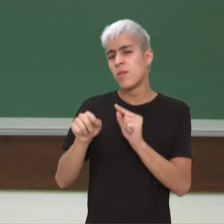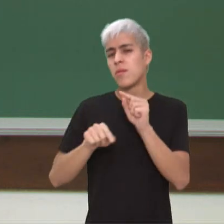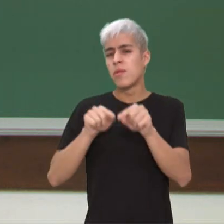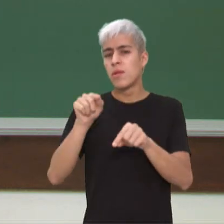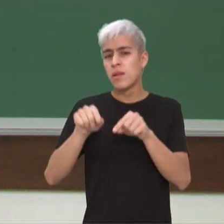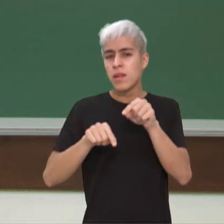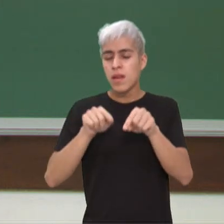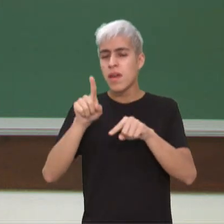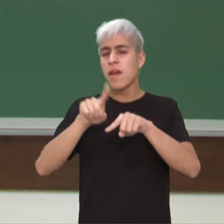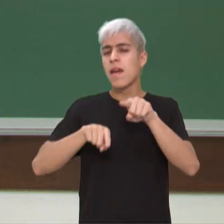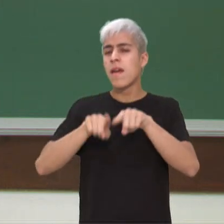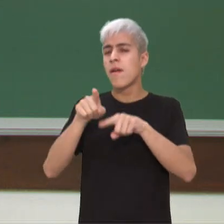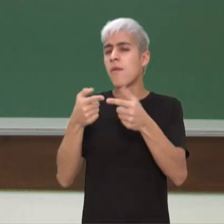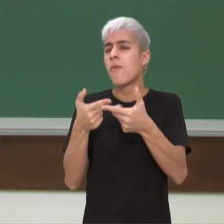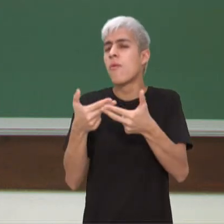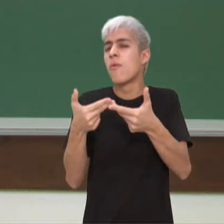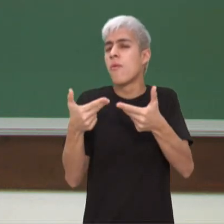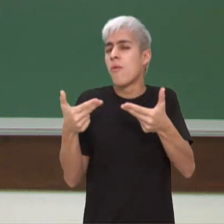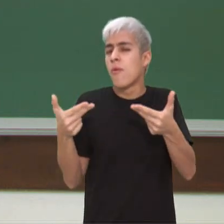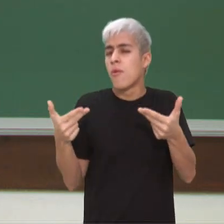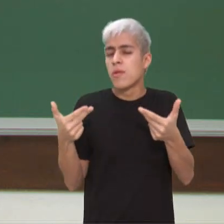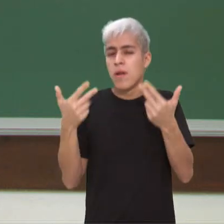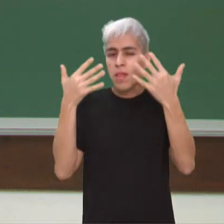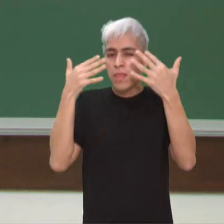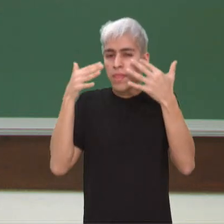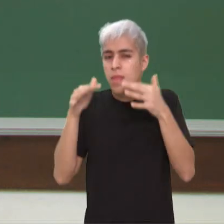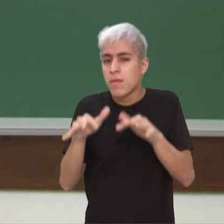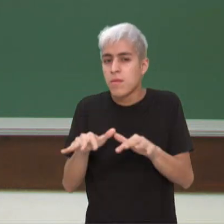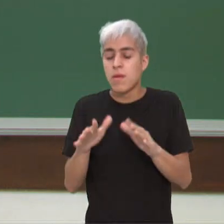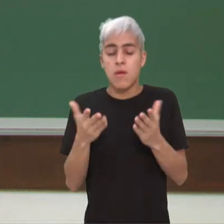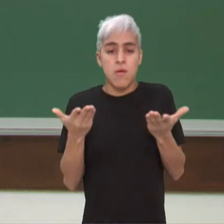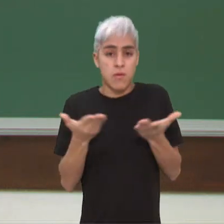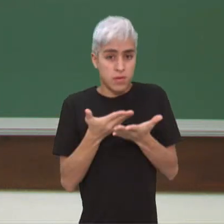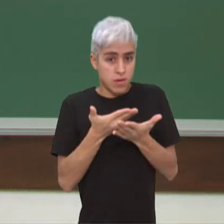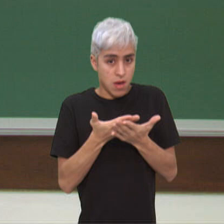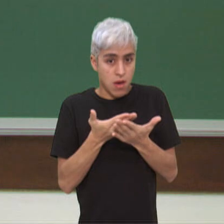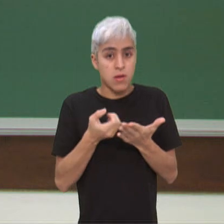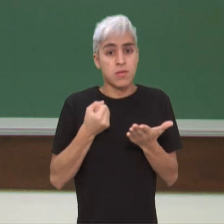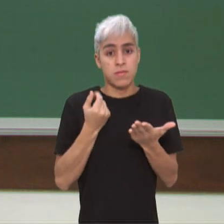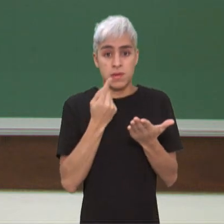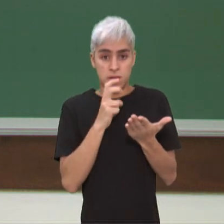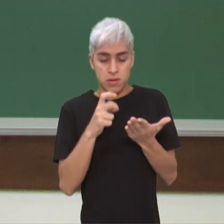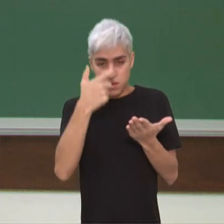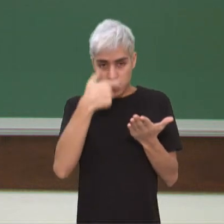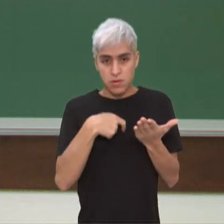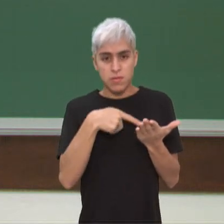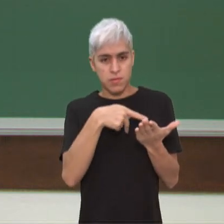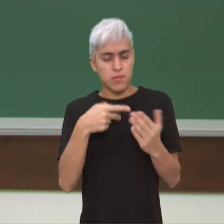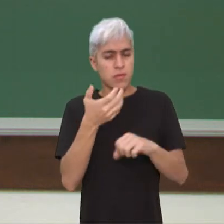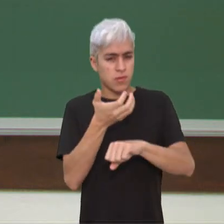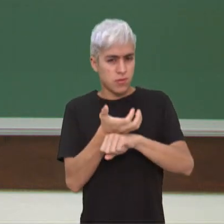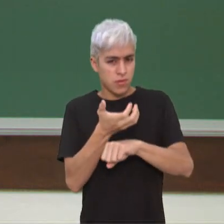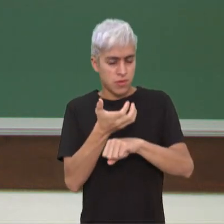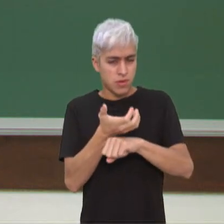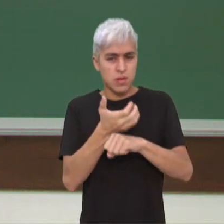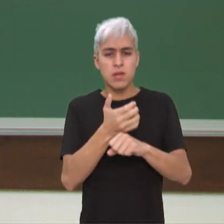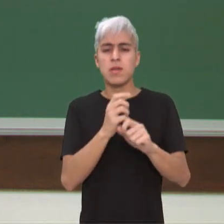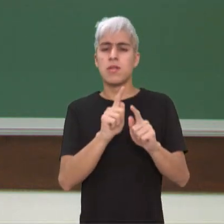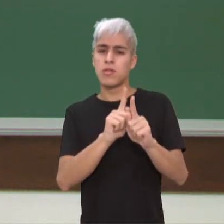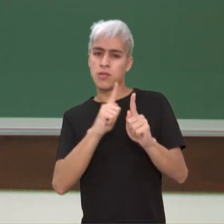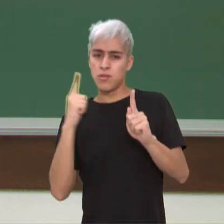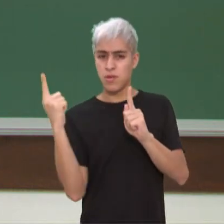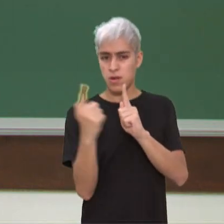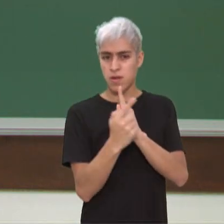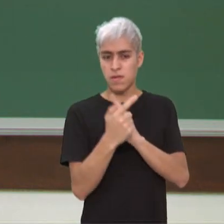recursos naturais e esta é a aula 15. Eu sou o professor de Geografia Paulo Moura e eu estarei com